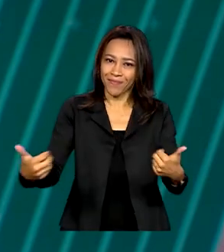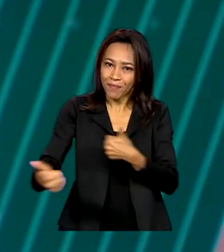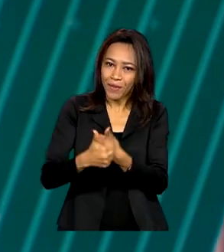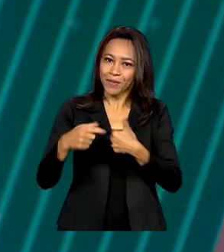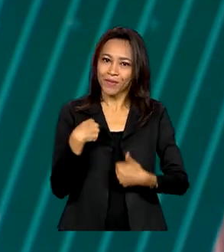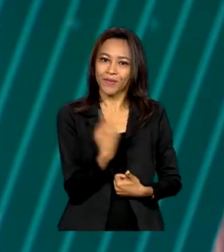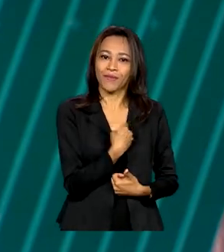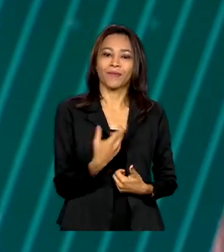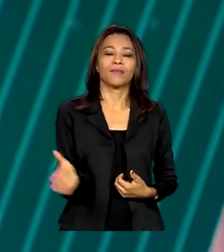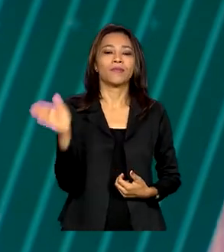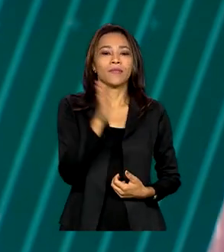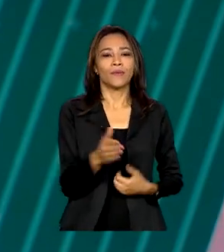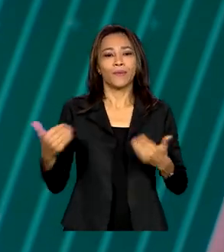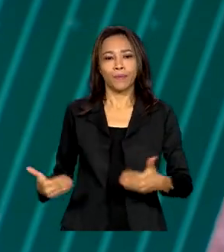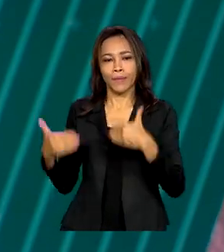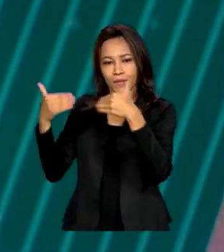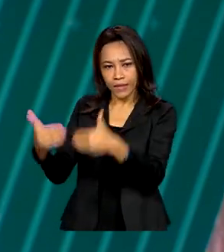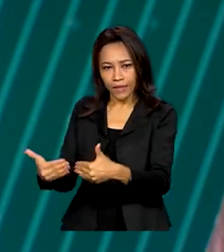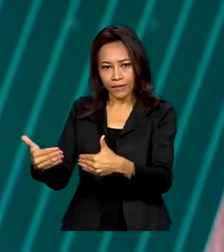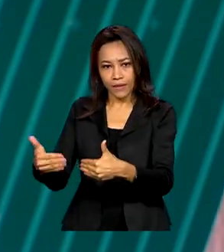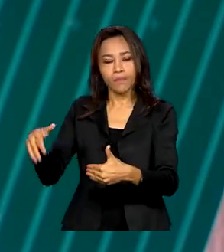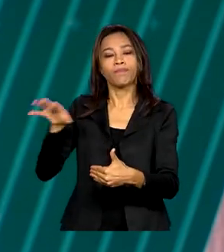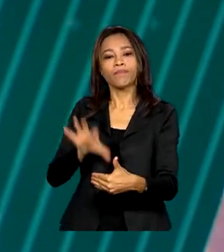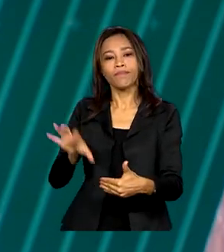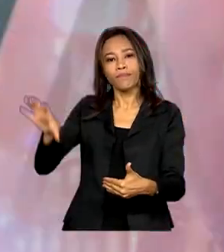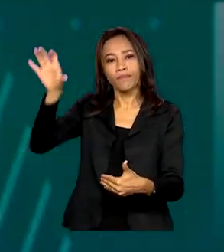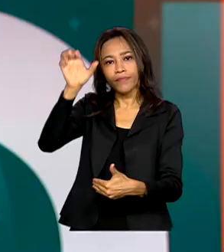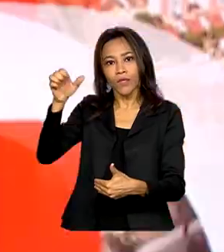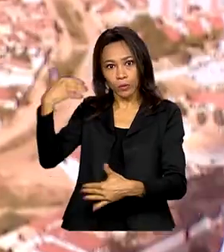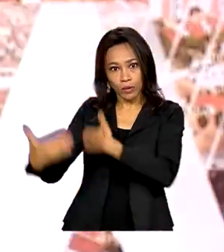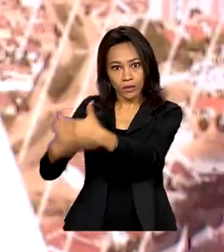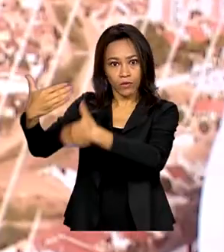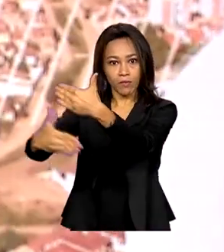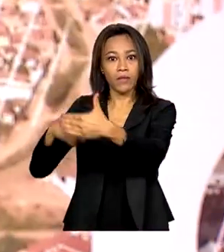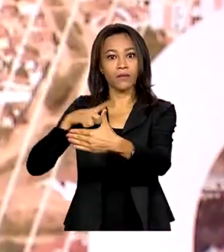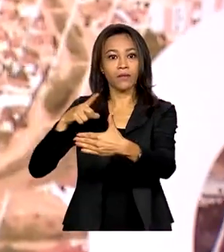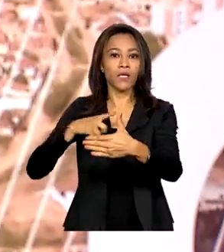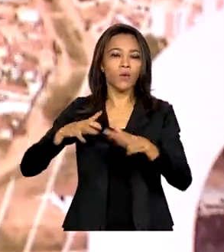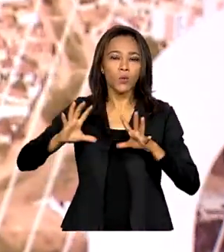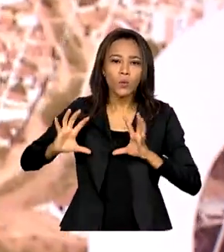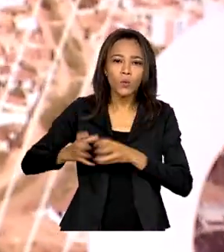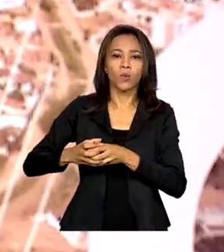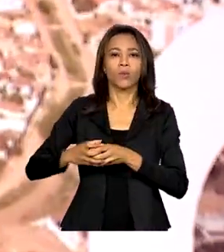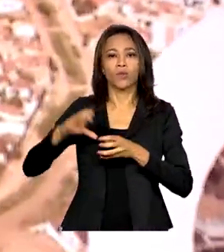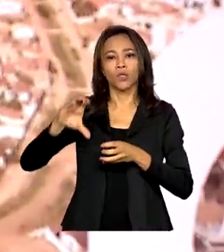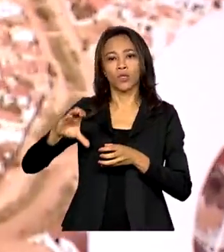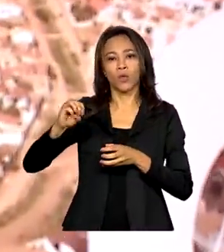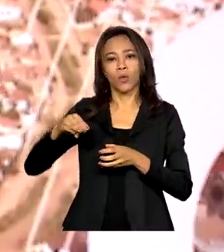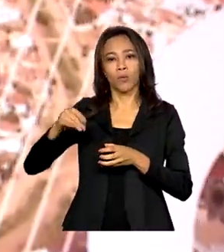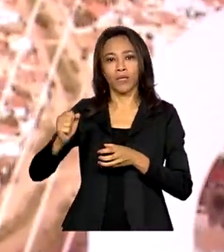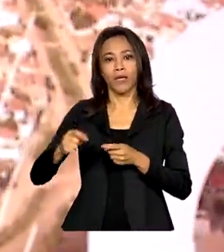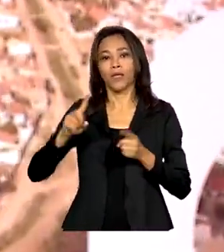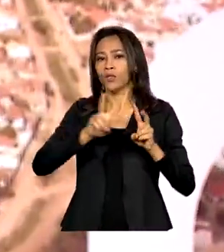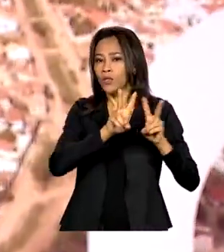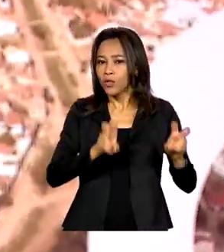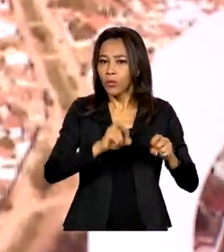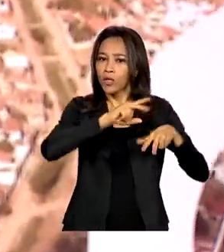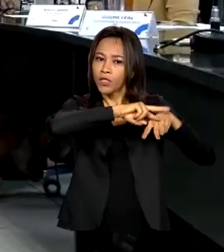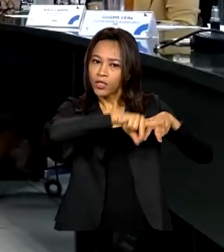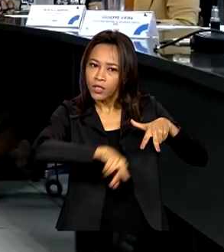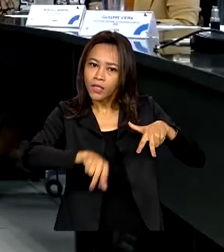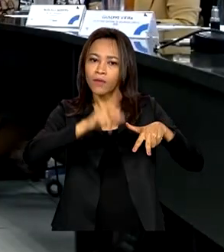O Ministério da Integração e do Desenvolvimento Regional agora conta com um Comitê Permanente de Gênero, Raça e